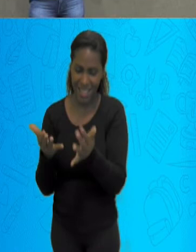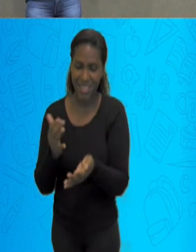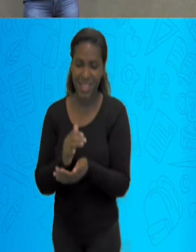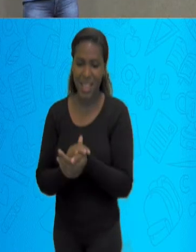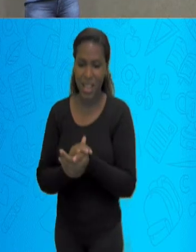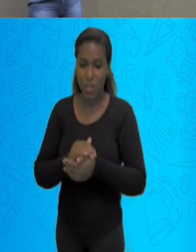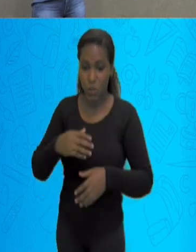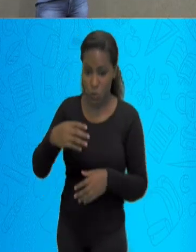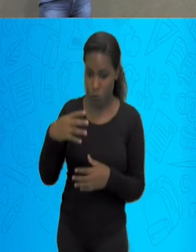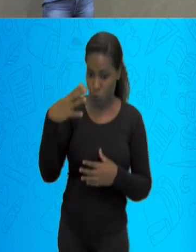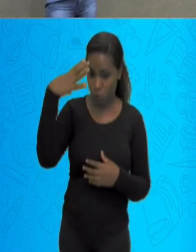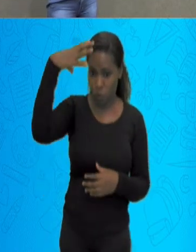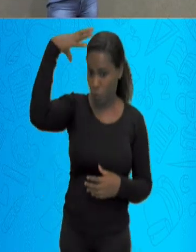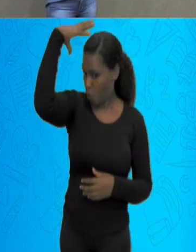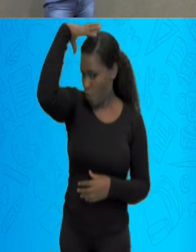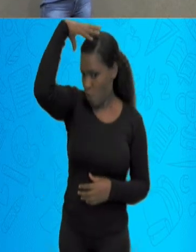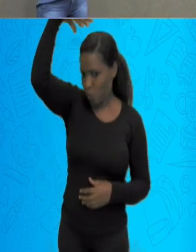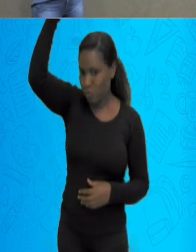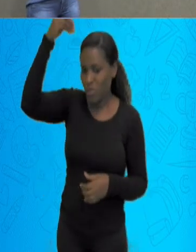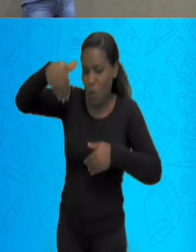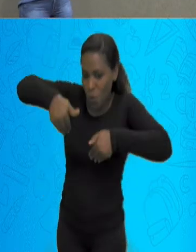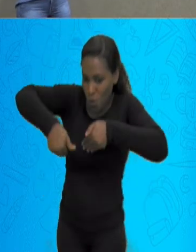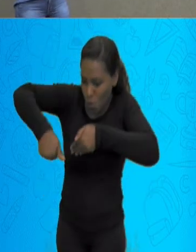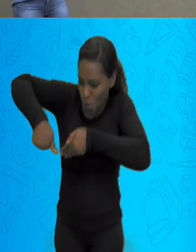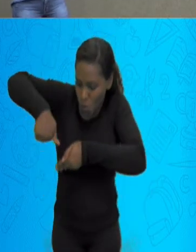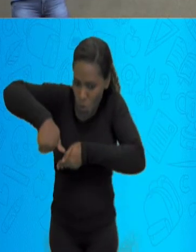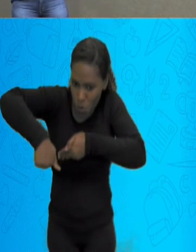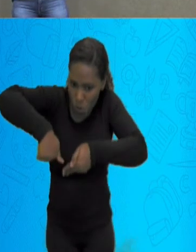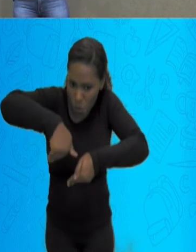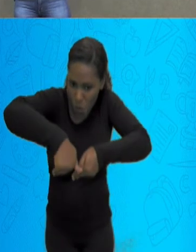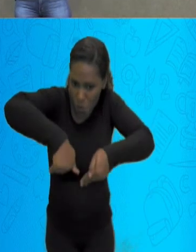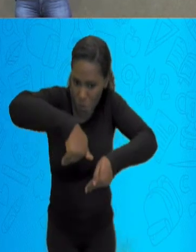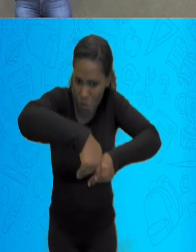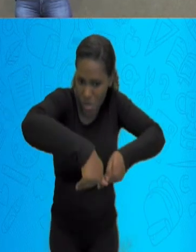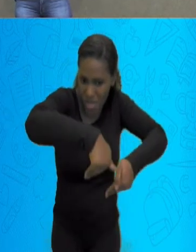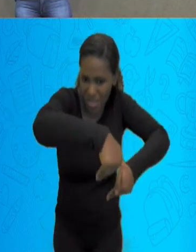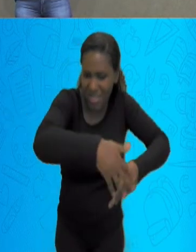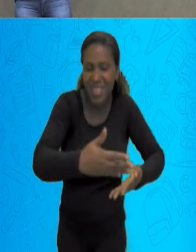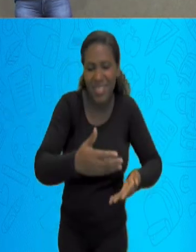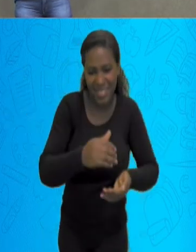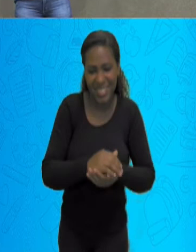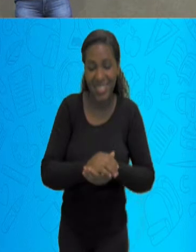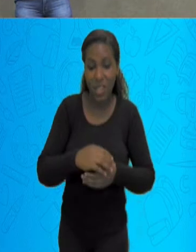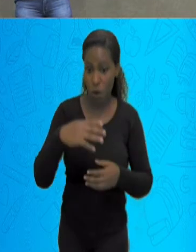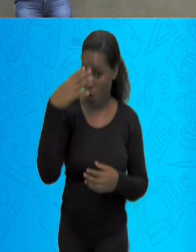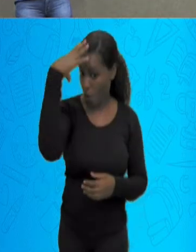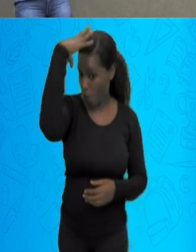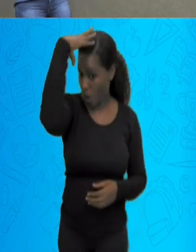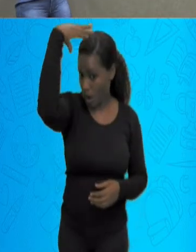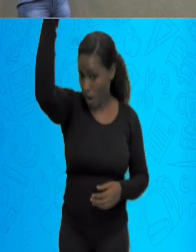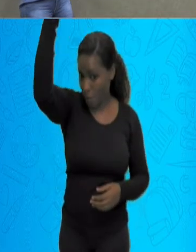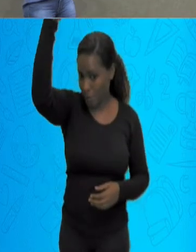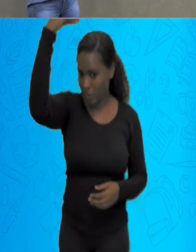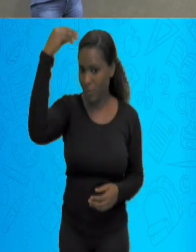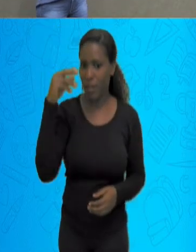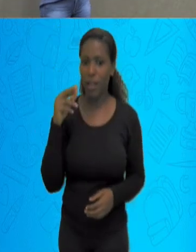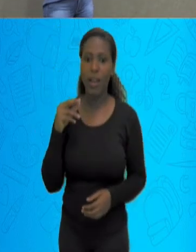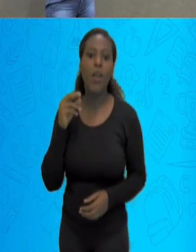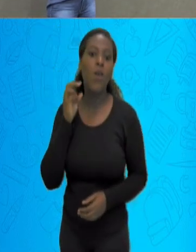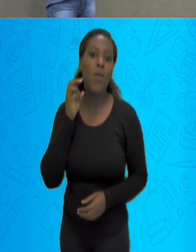cabelo ruivo, olha lá a cor do cabelo dele, que possui os pés virados para trás, o pé é